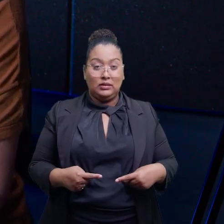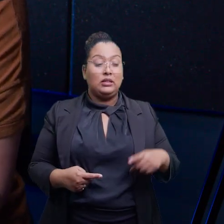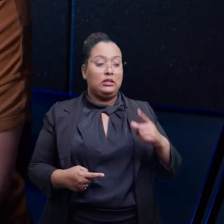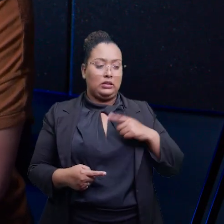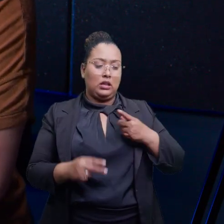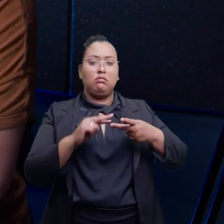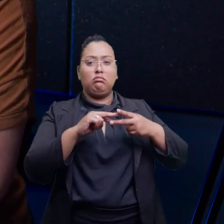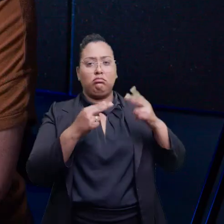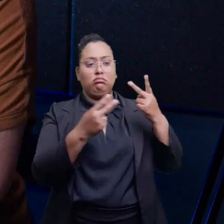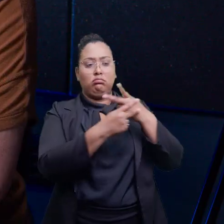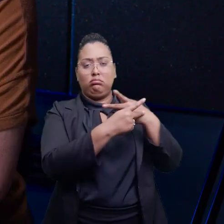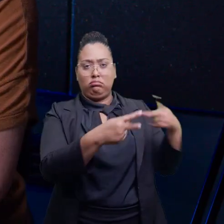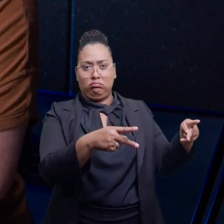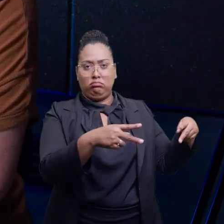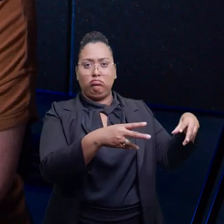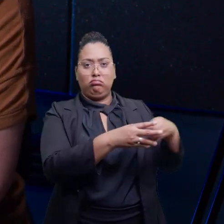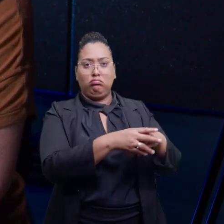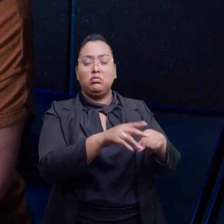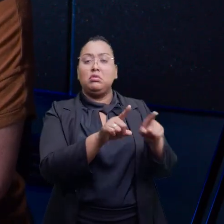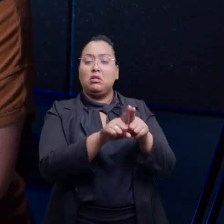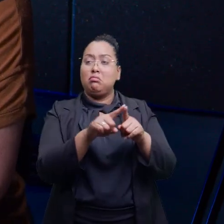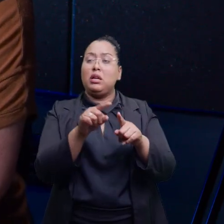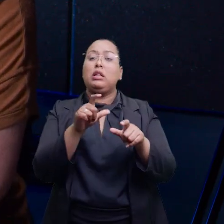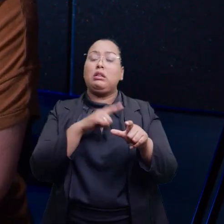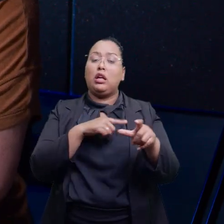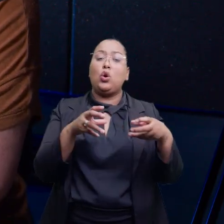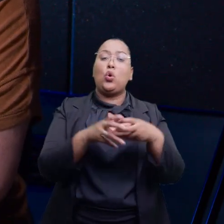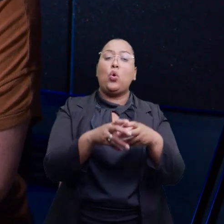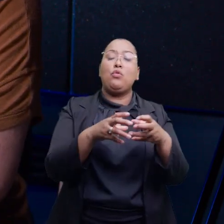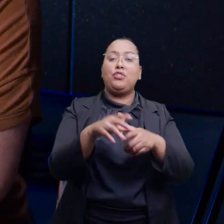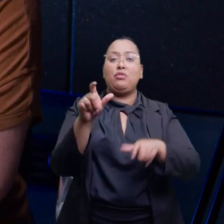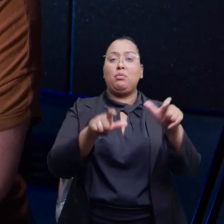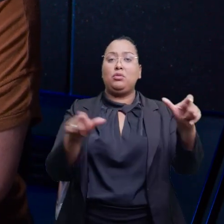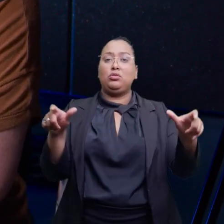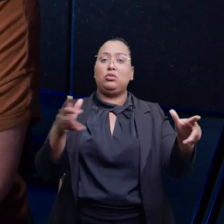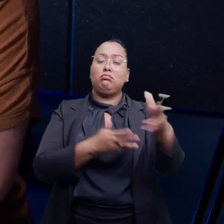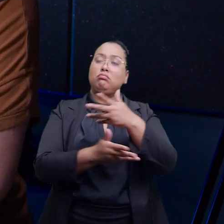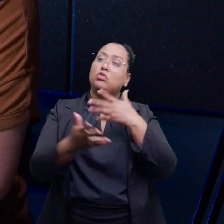tem a sua história genética, mas ele tem a sua história socioeducativa.